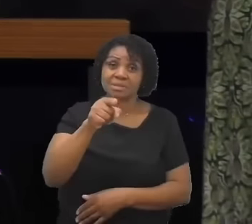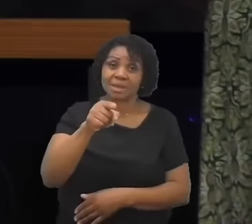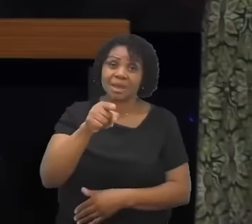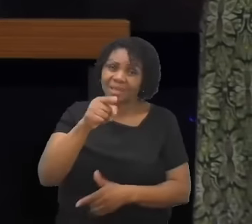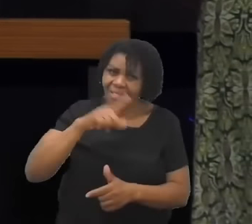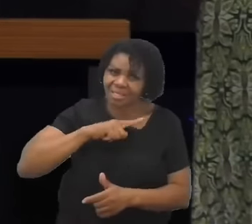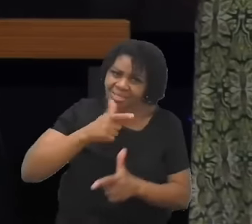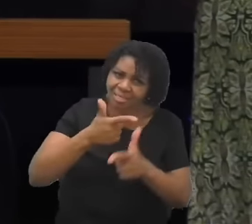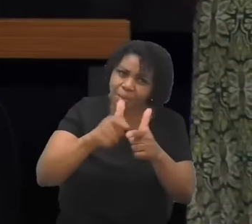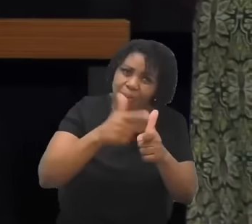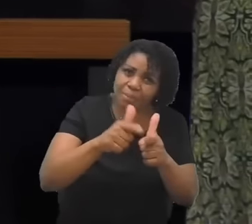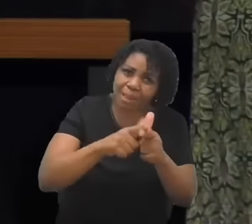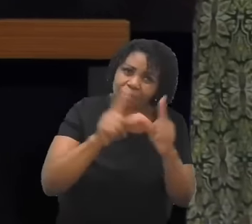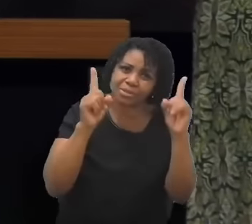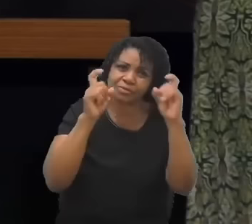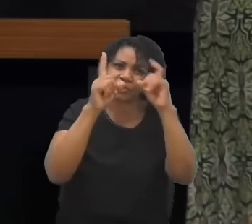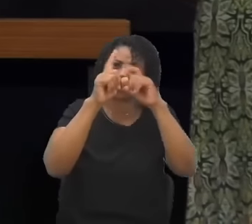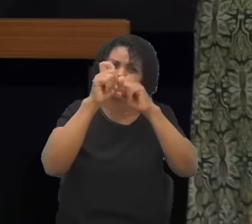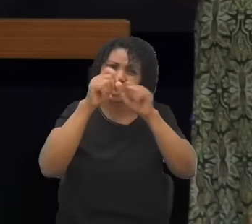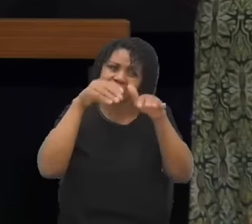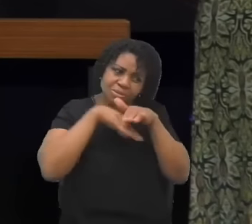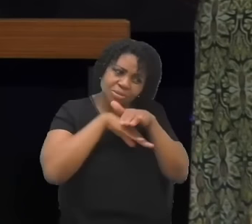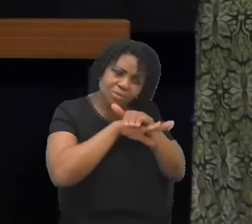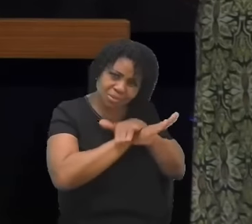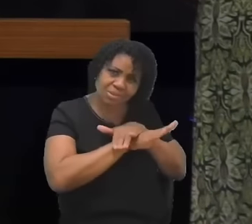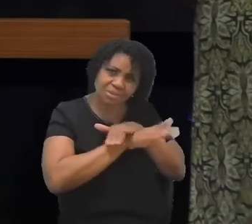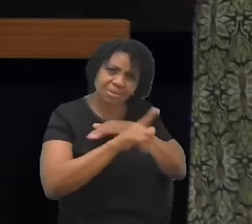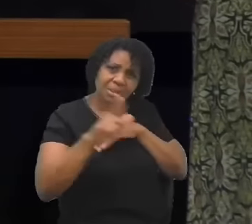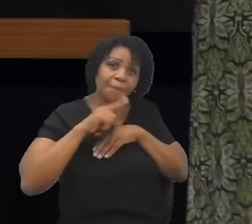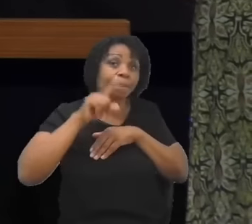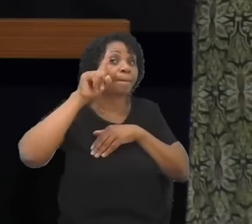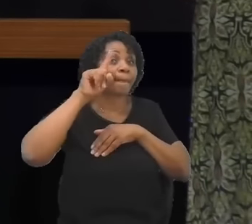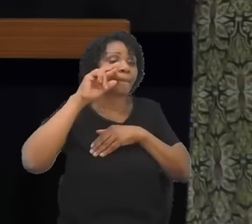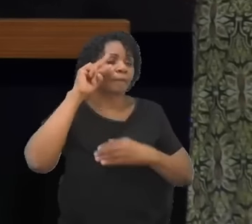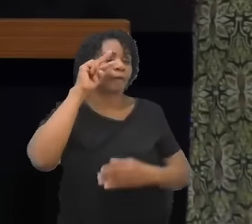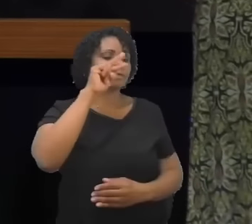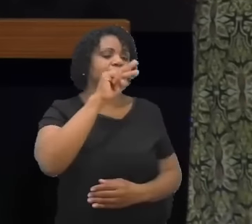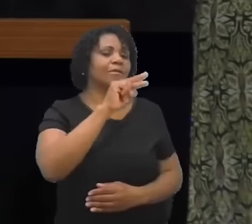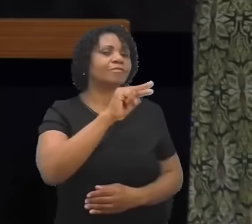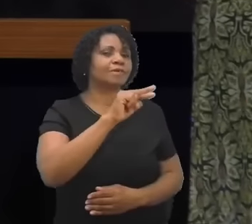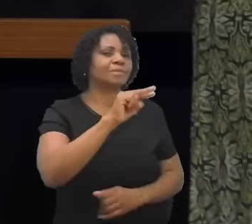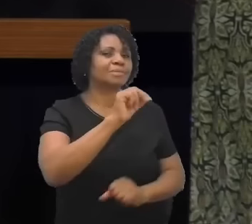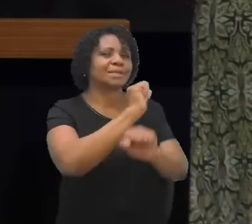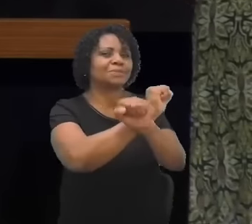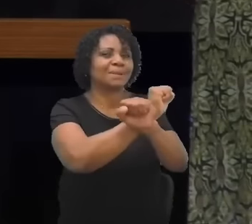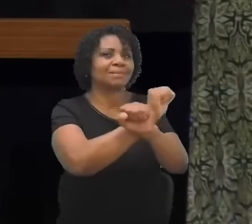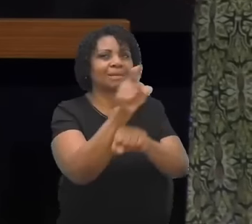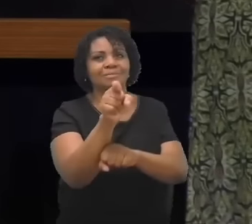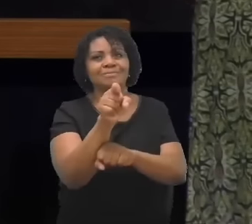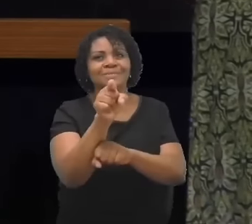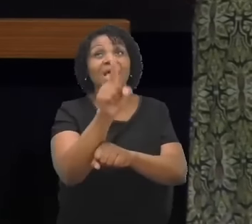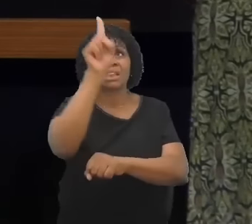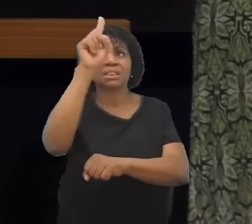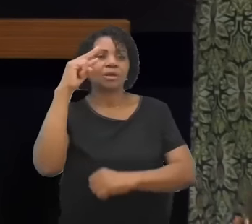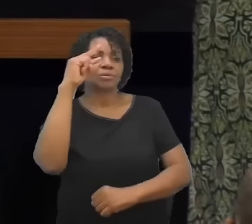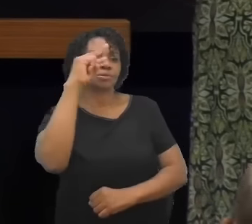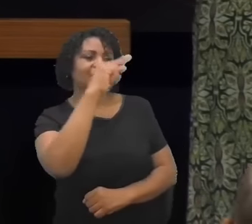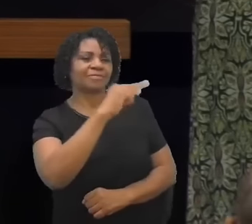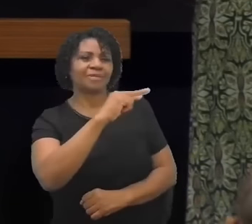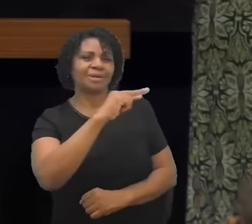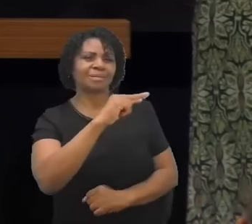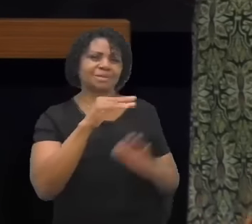algemas que você se acostumou com elas. Mas Deus está enxergando aquilo que te prende. Ele está enxergando aquilo